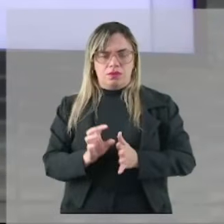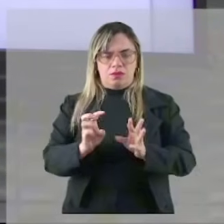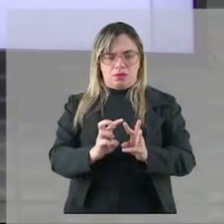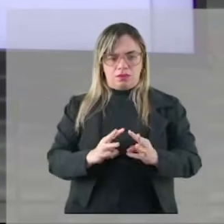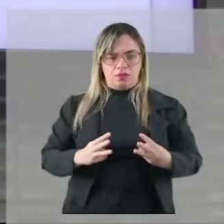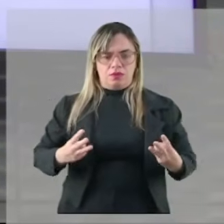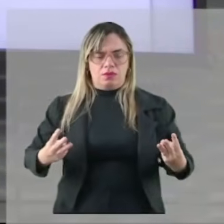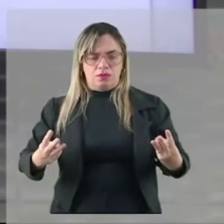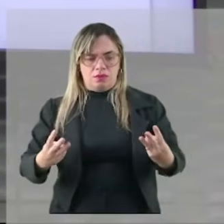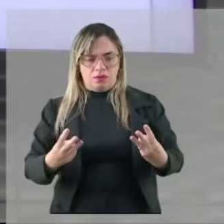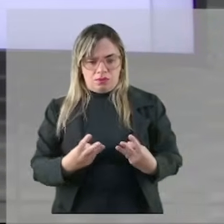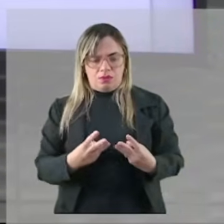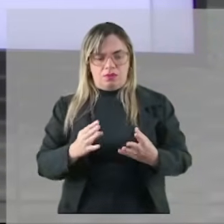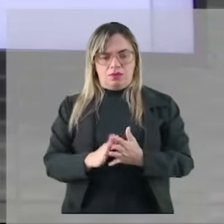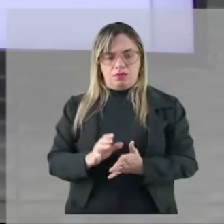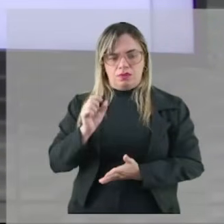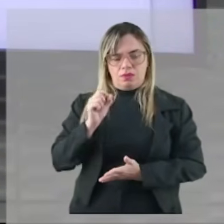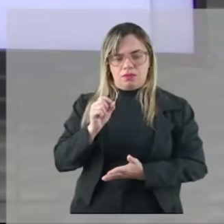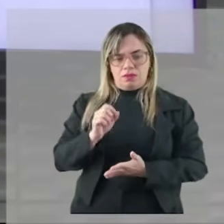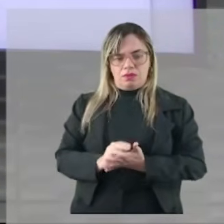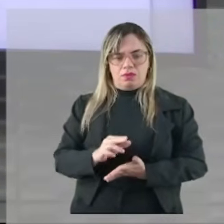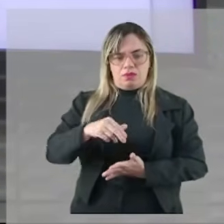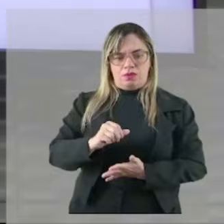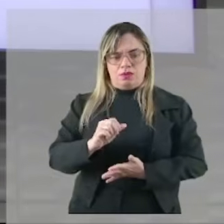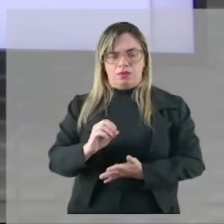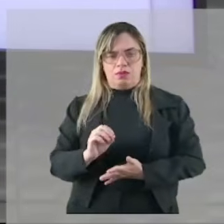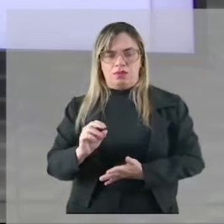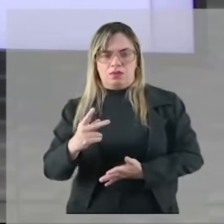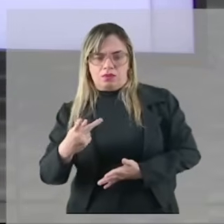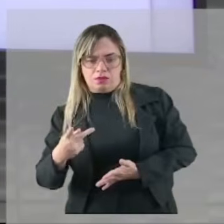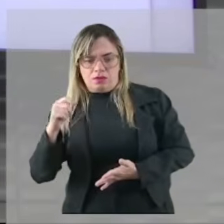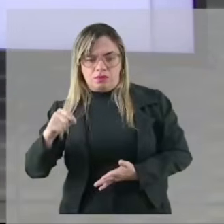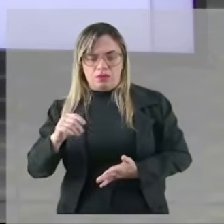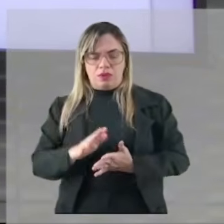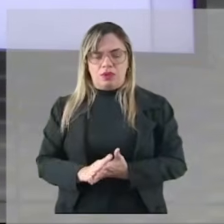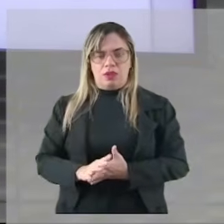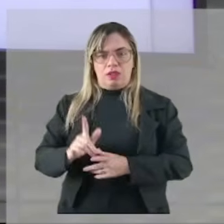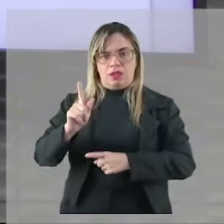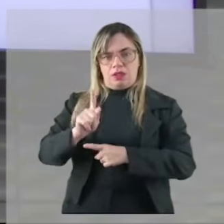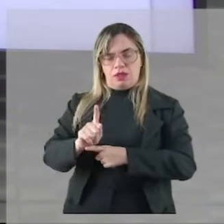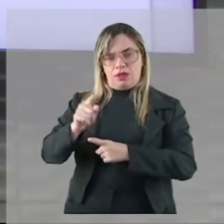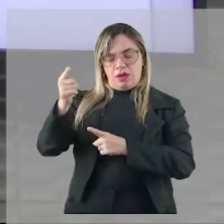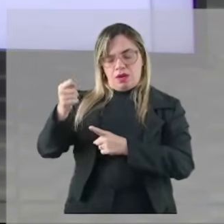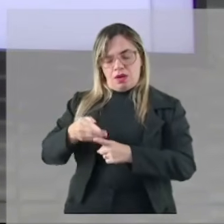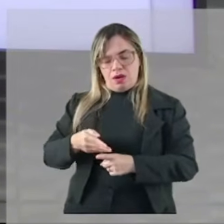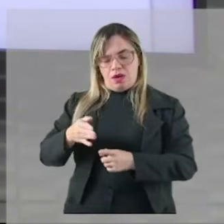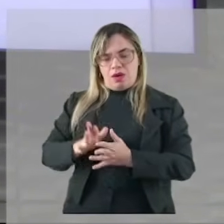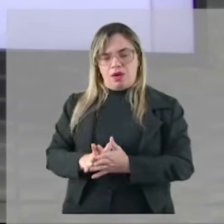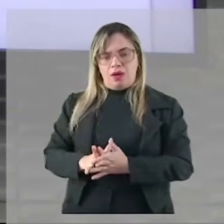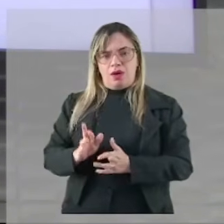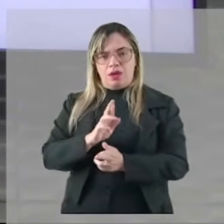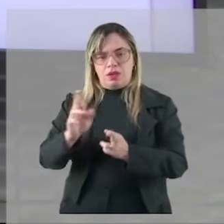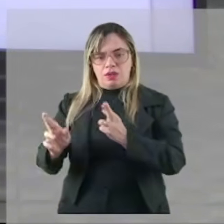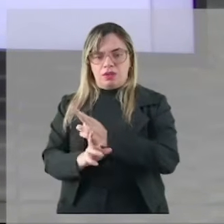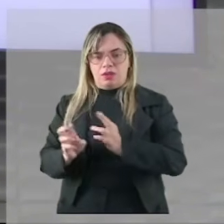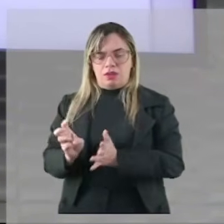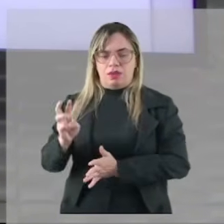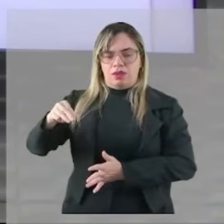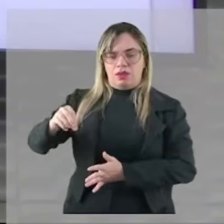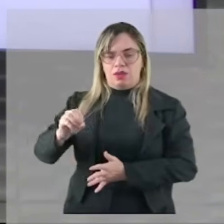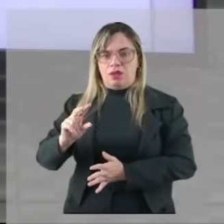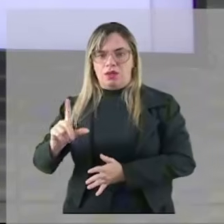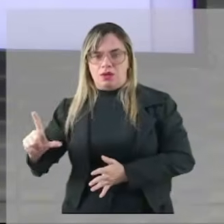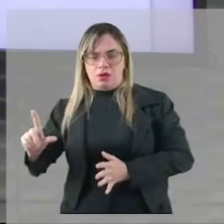hidróxido de sódio, tá? Em gramas para um mol daquela substância, para um mol dessa